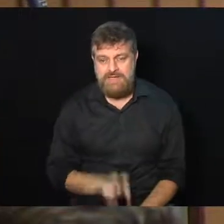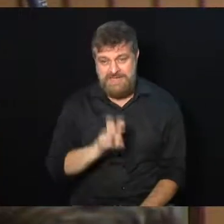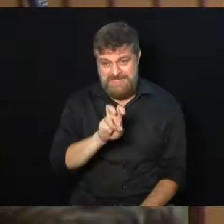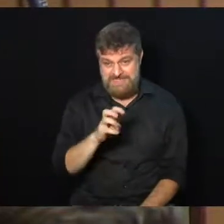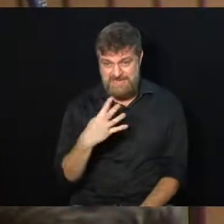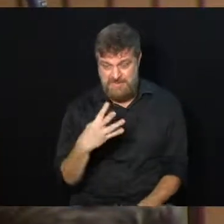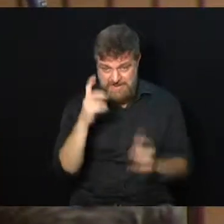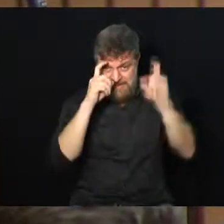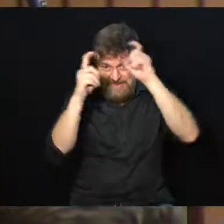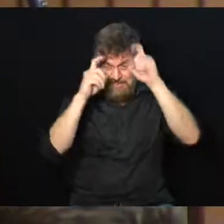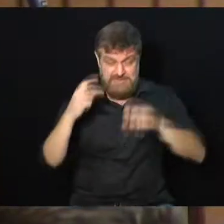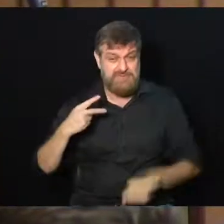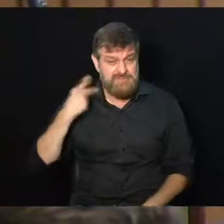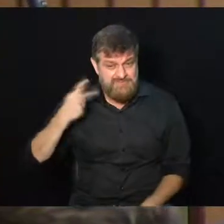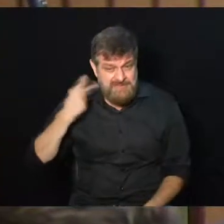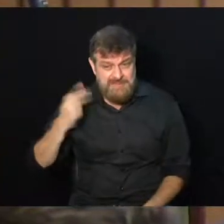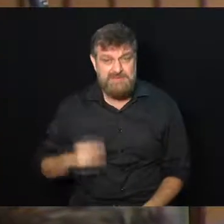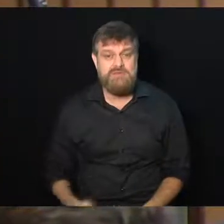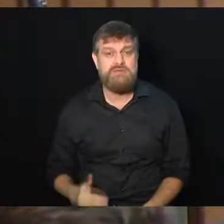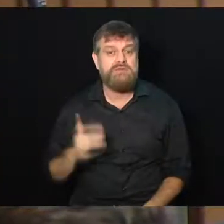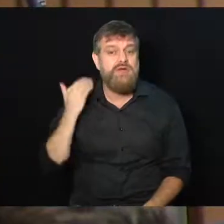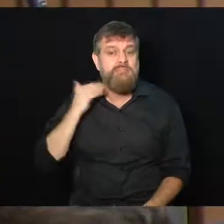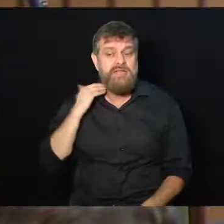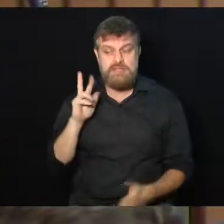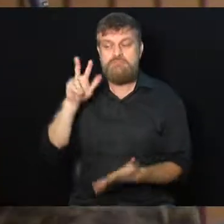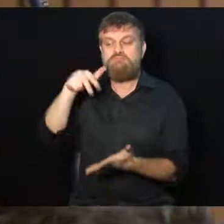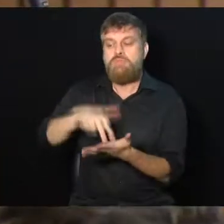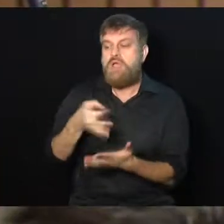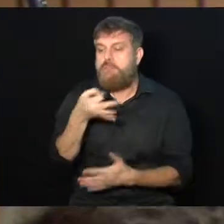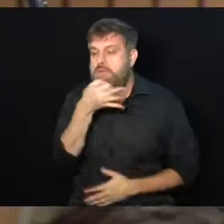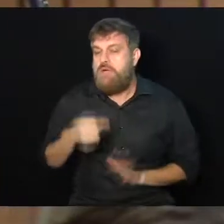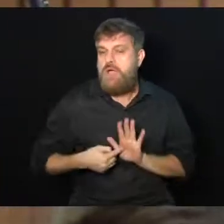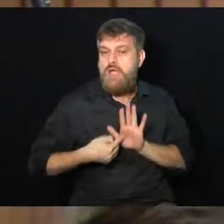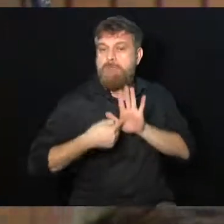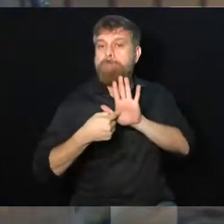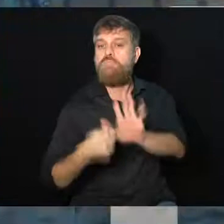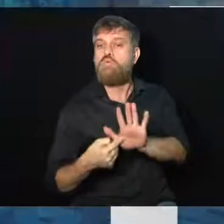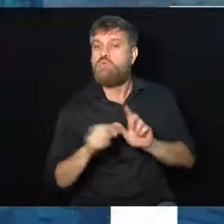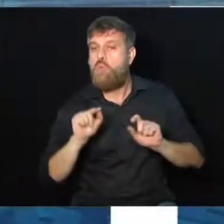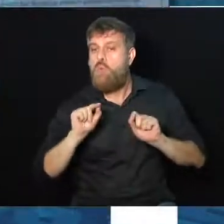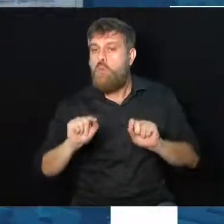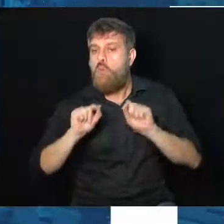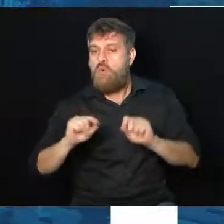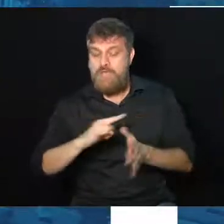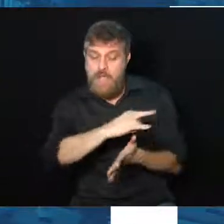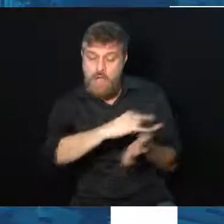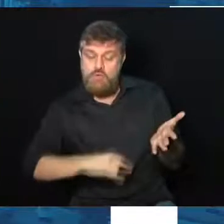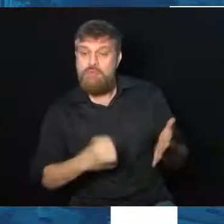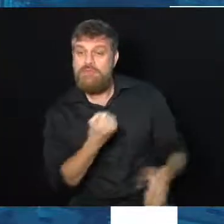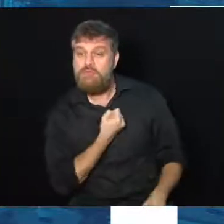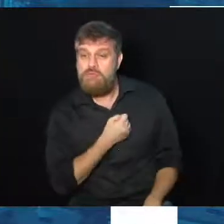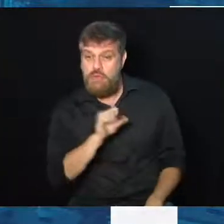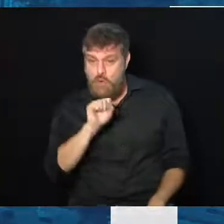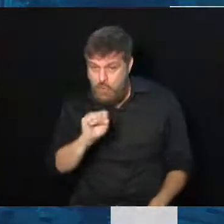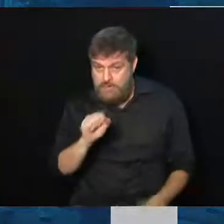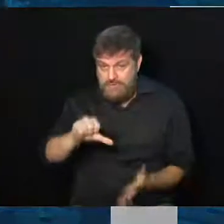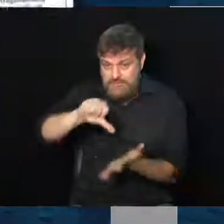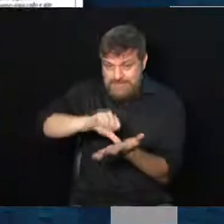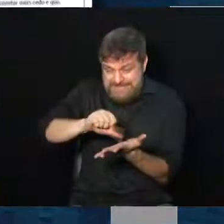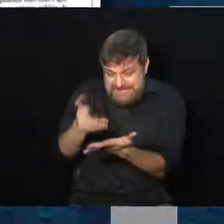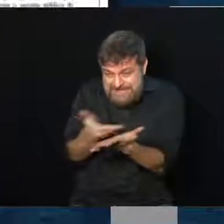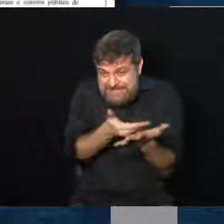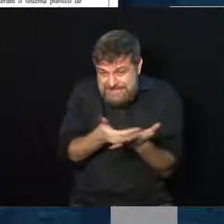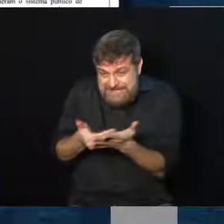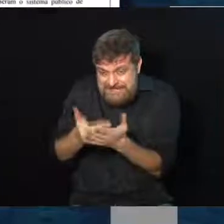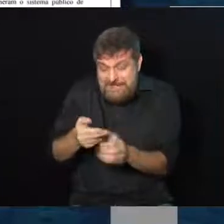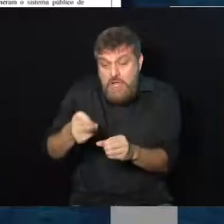54ª reunião ordinária, a vereadora Mariana Conte apresentou na tribuna a nota técnica número 8 do Centro de Estudos